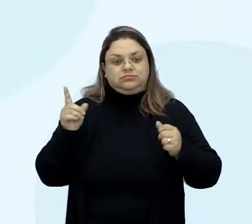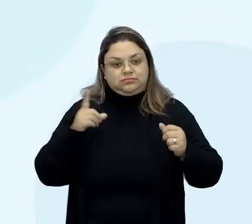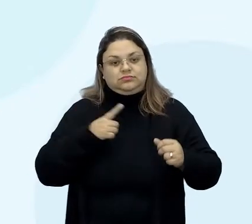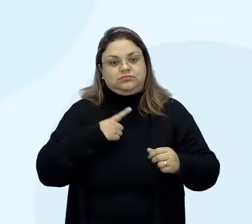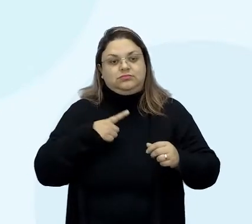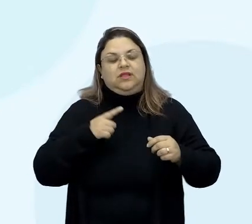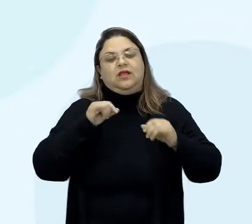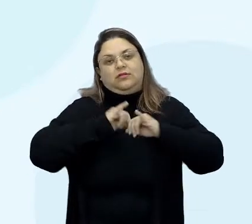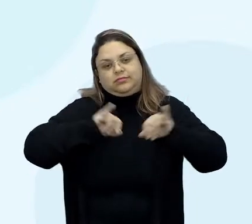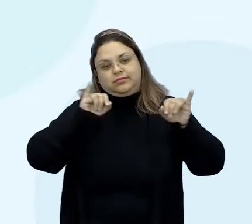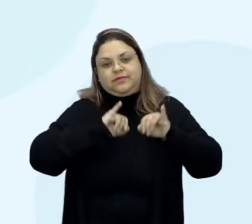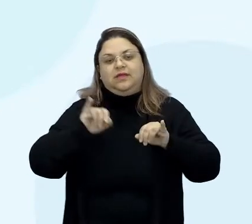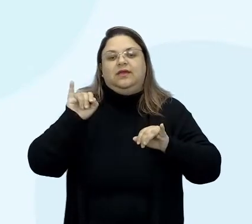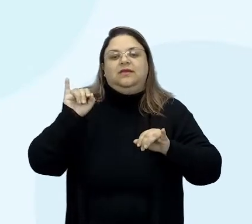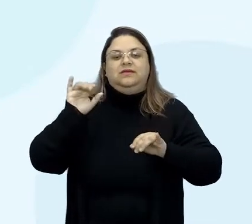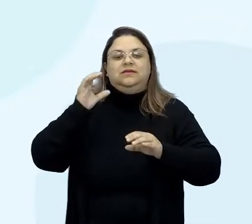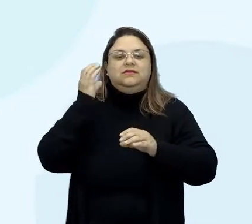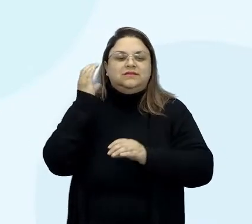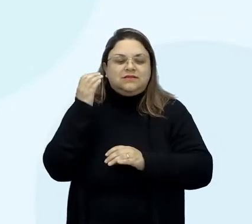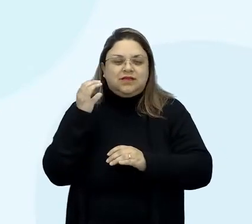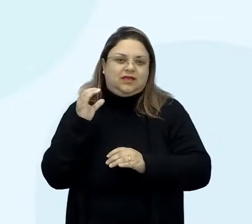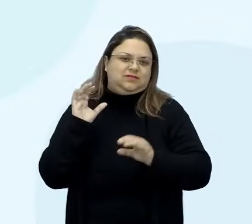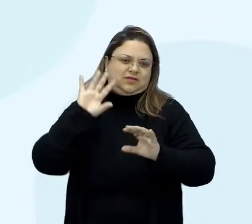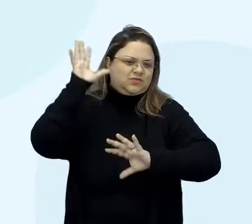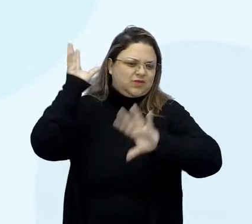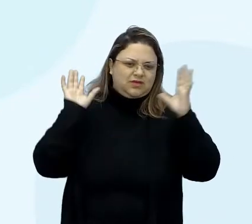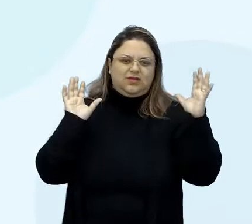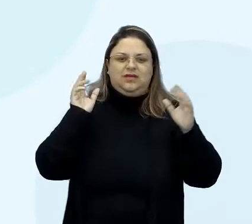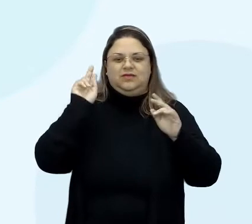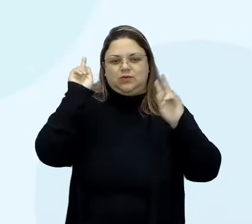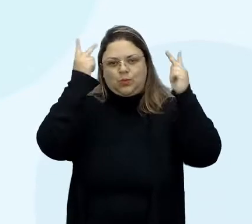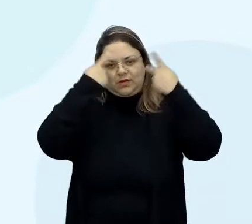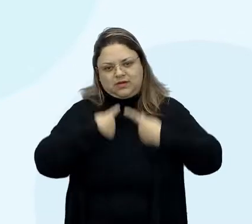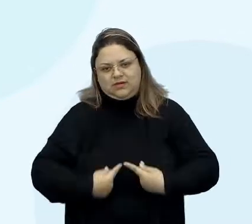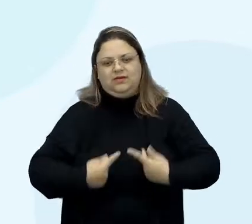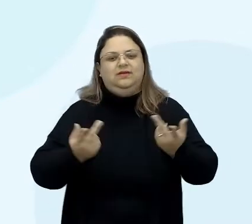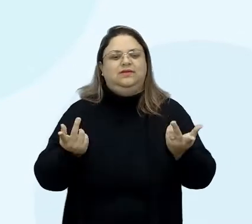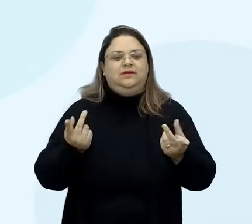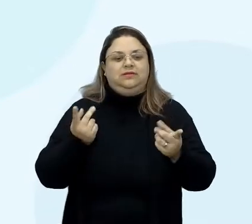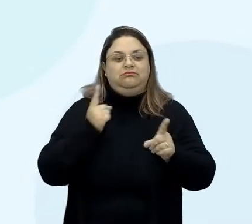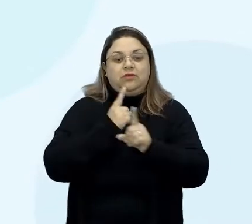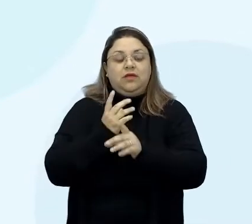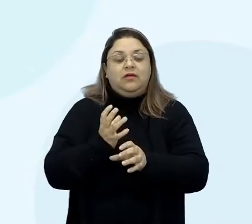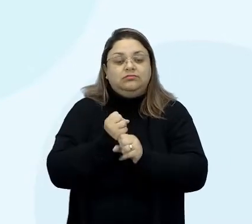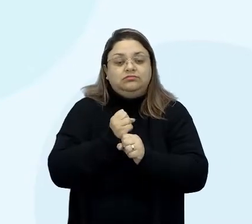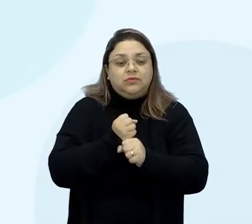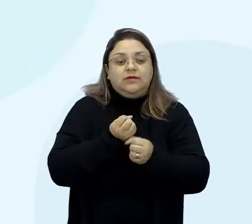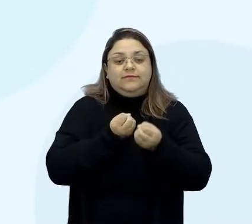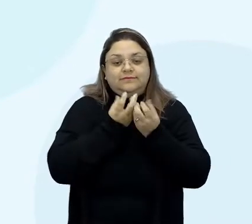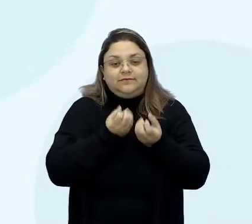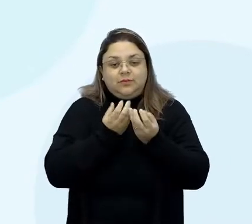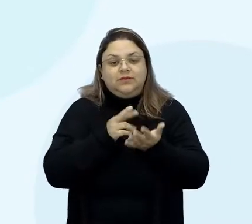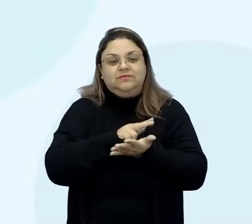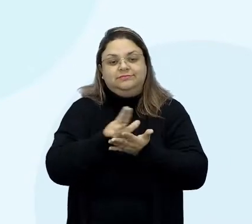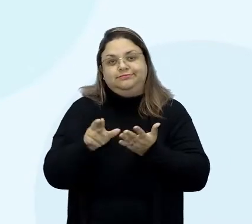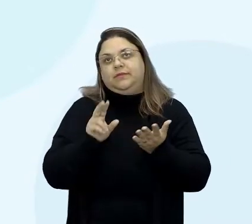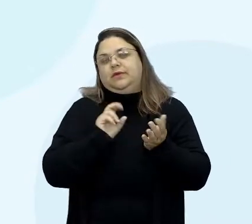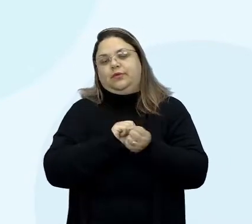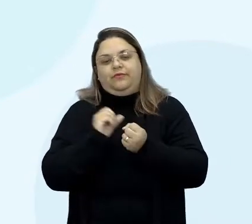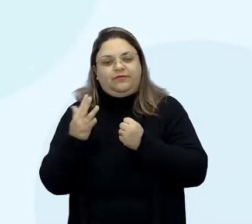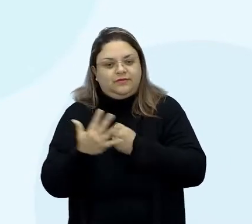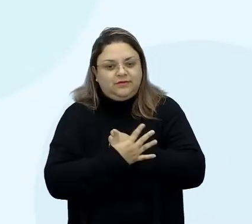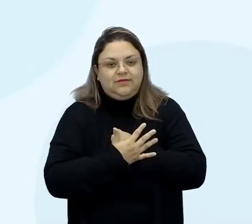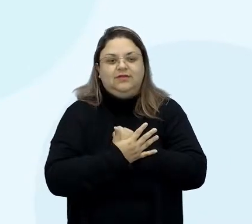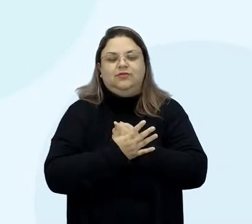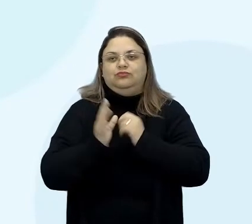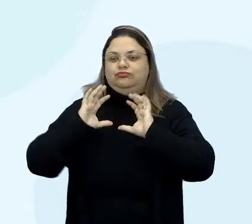da biologia, saúde, física, ciências humanas e assim por diante. Encontrar dados e informações sobre Covid-19 e seus